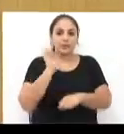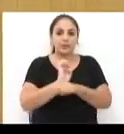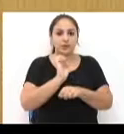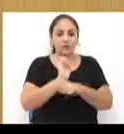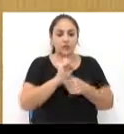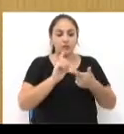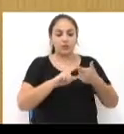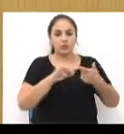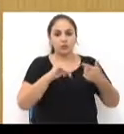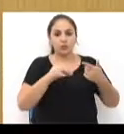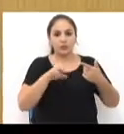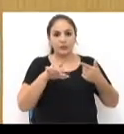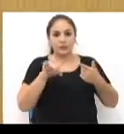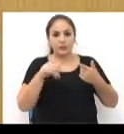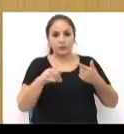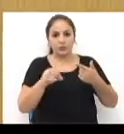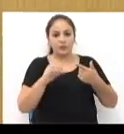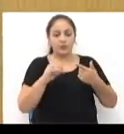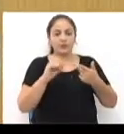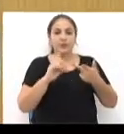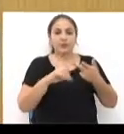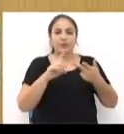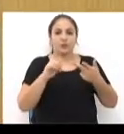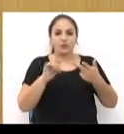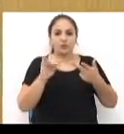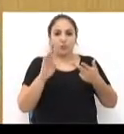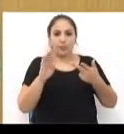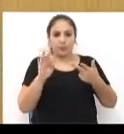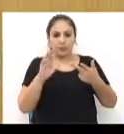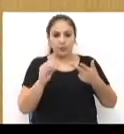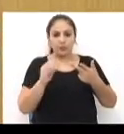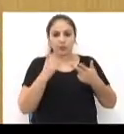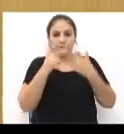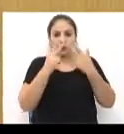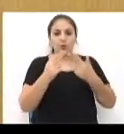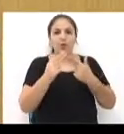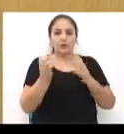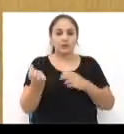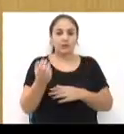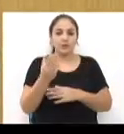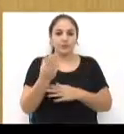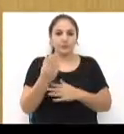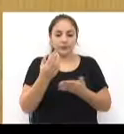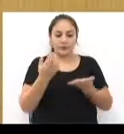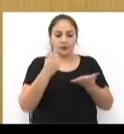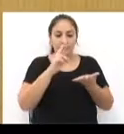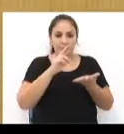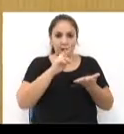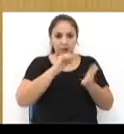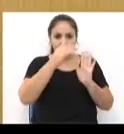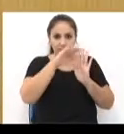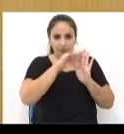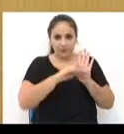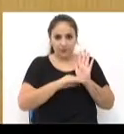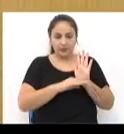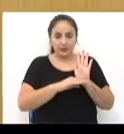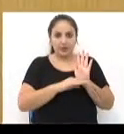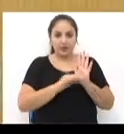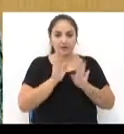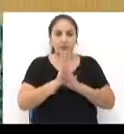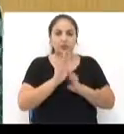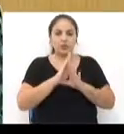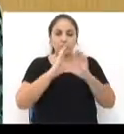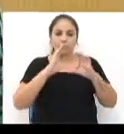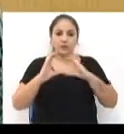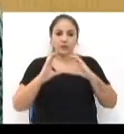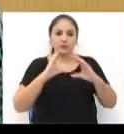estaduais Juliano Roso e Gilberto Capuani. De acordo com a nota divulgada pela assessoria de comunicação do deputado Juliano,